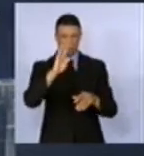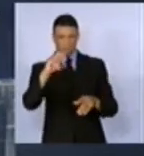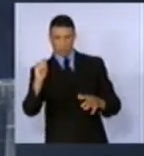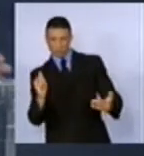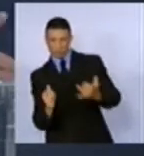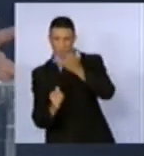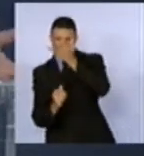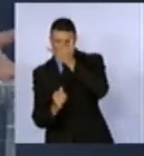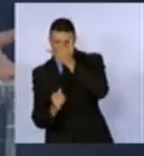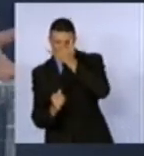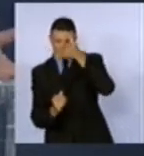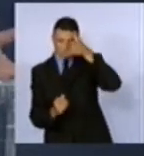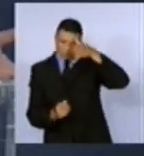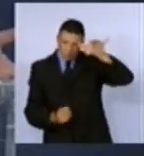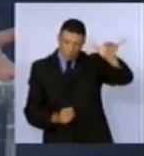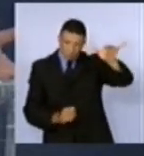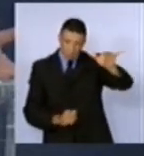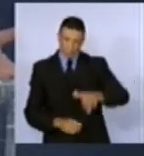é